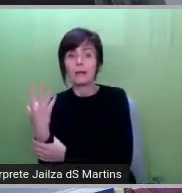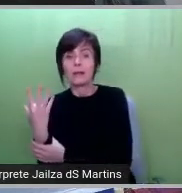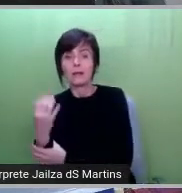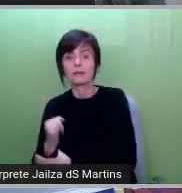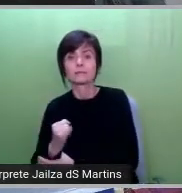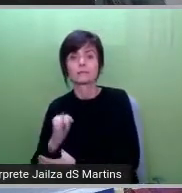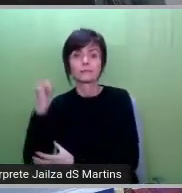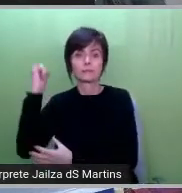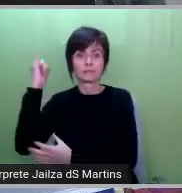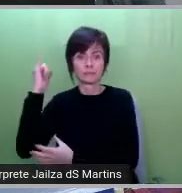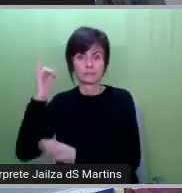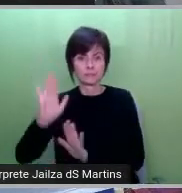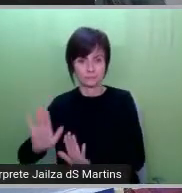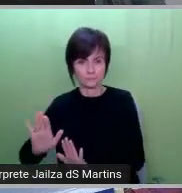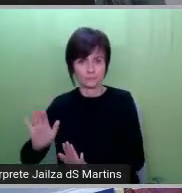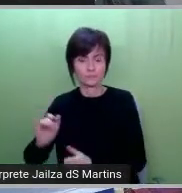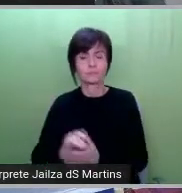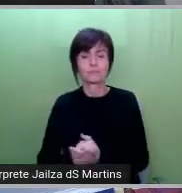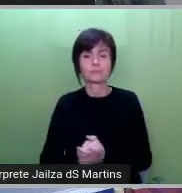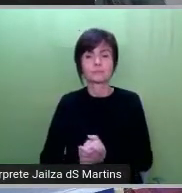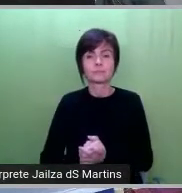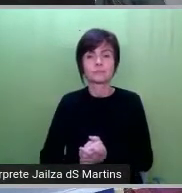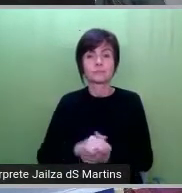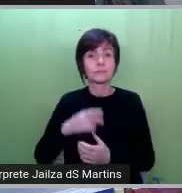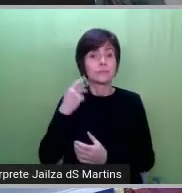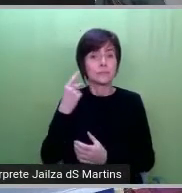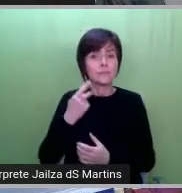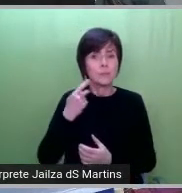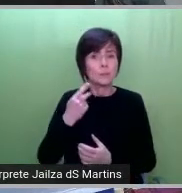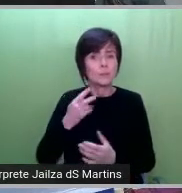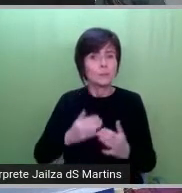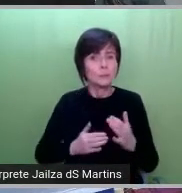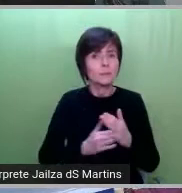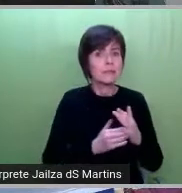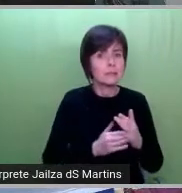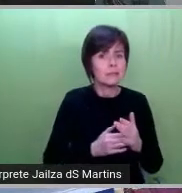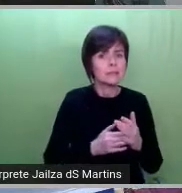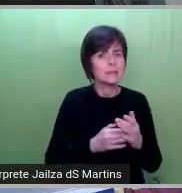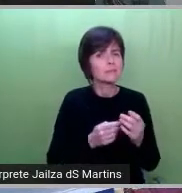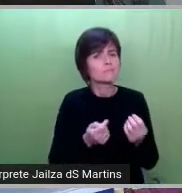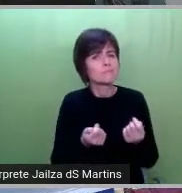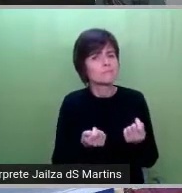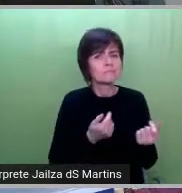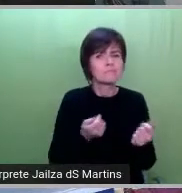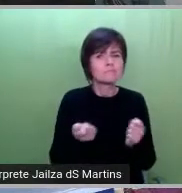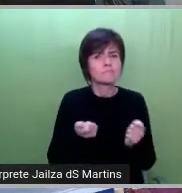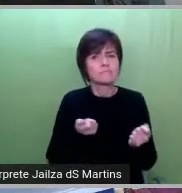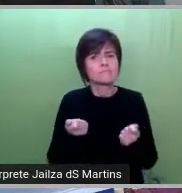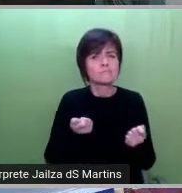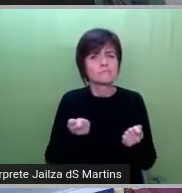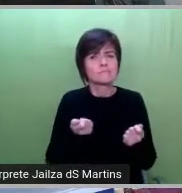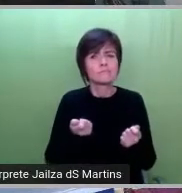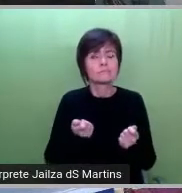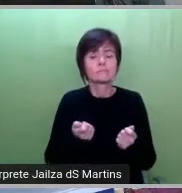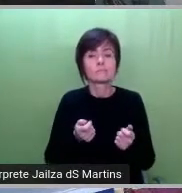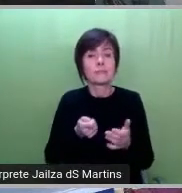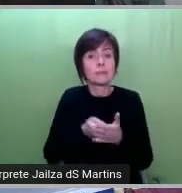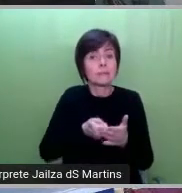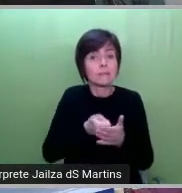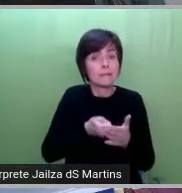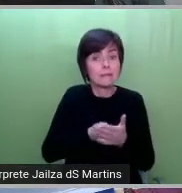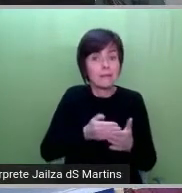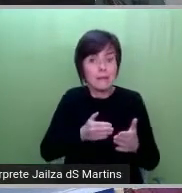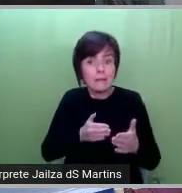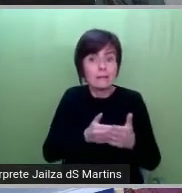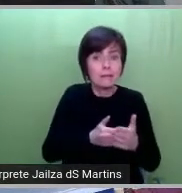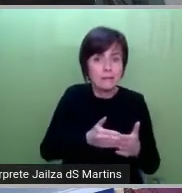A política de metas de inflação é uma variante disso. que é tentar restringir